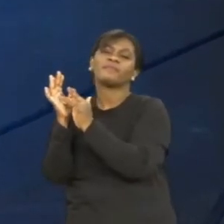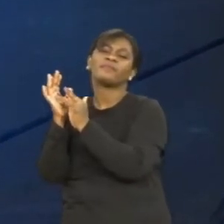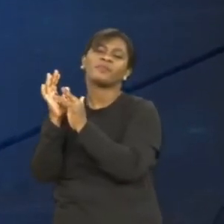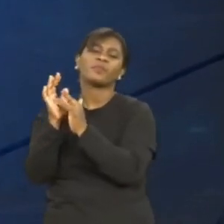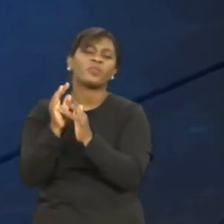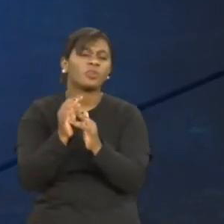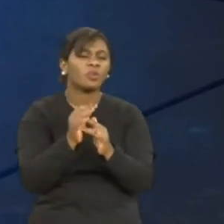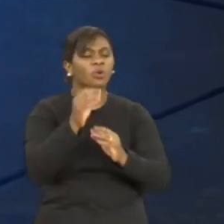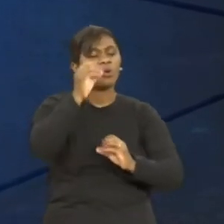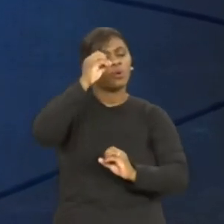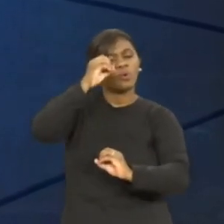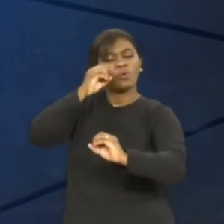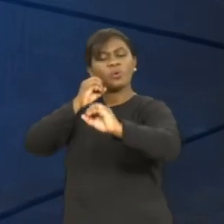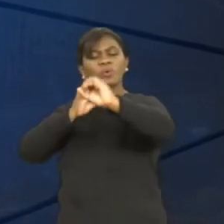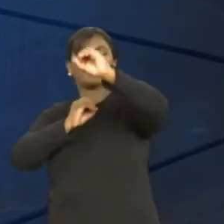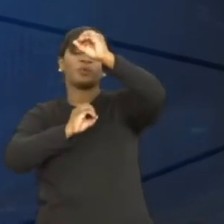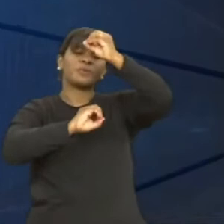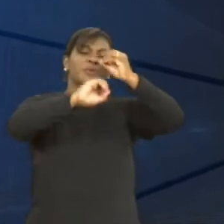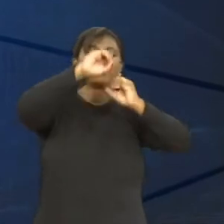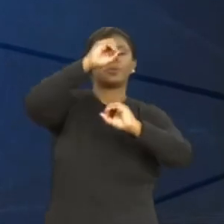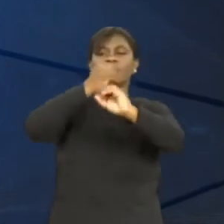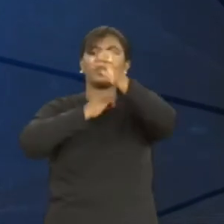Vocês, o Alfa,